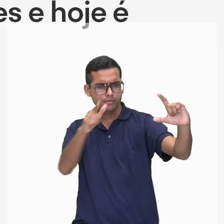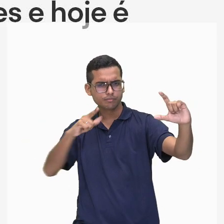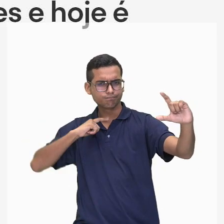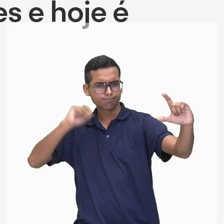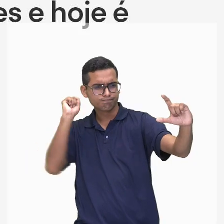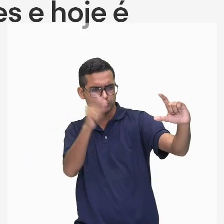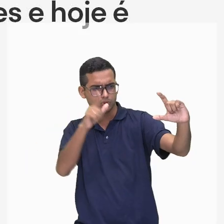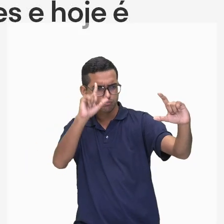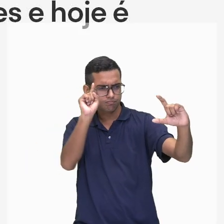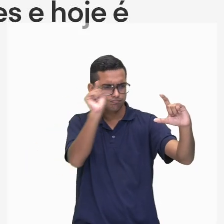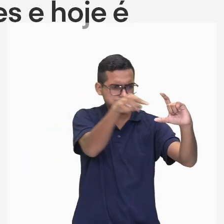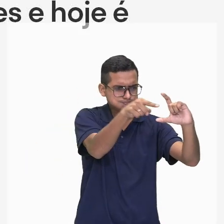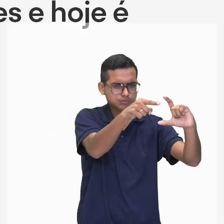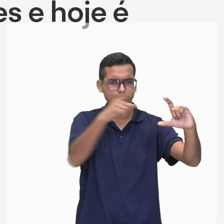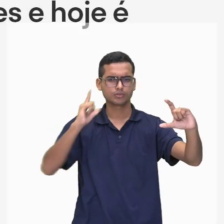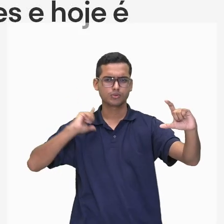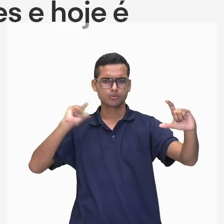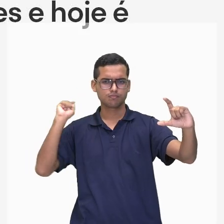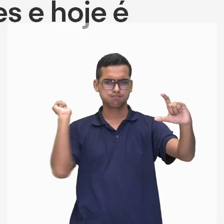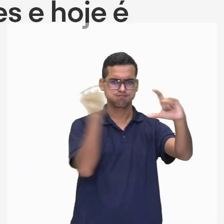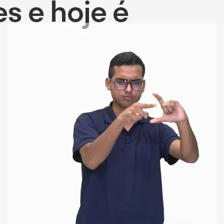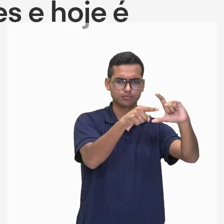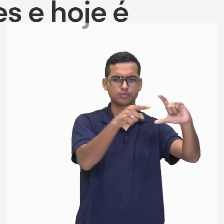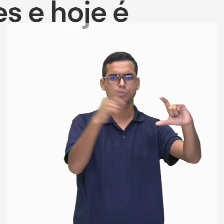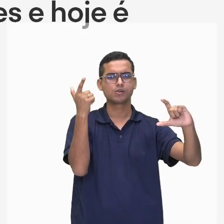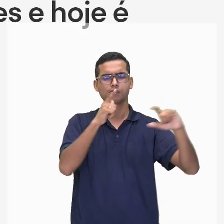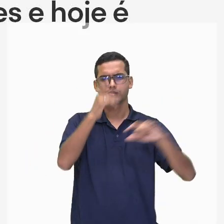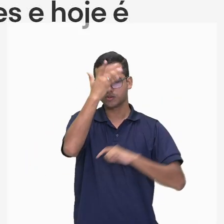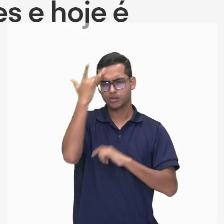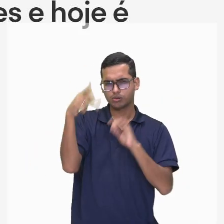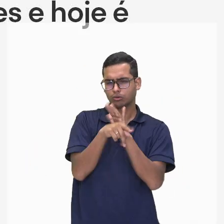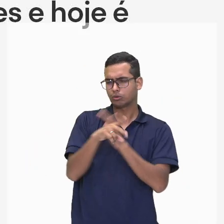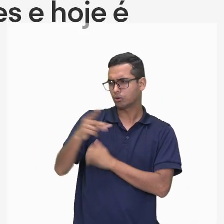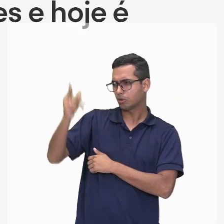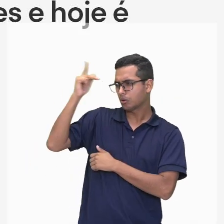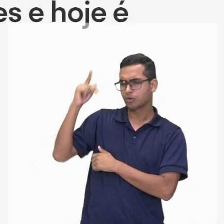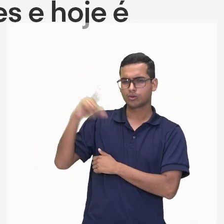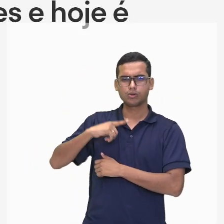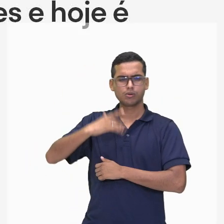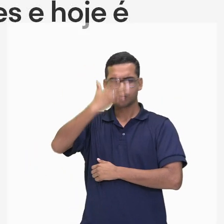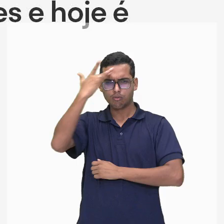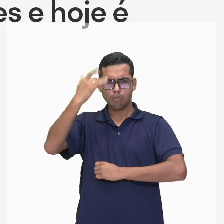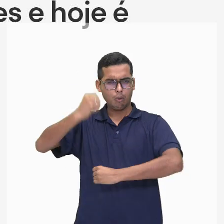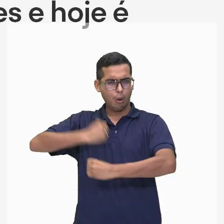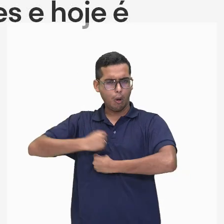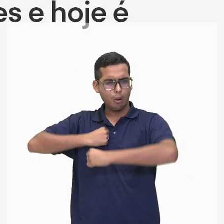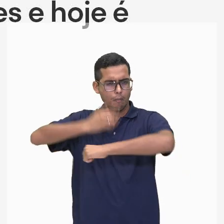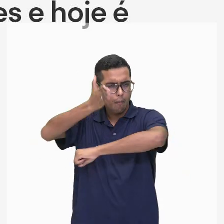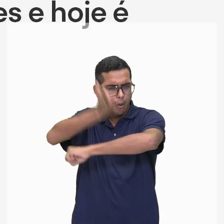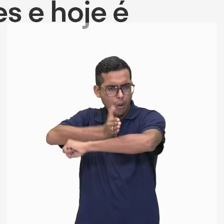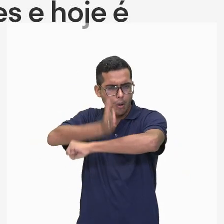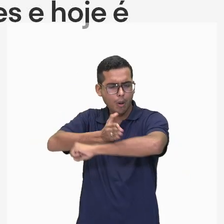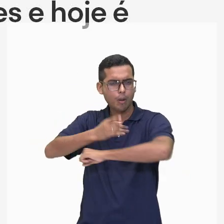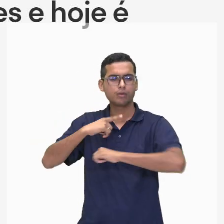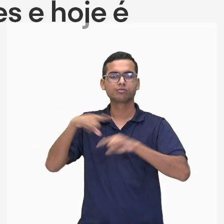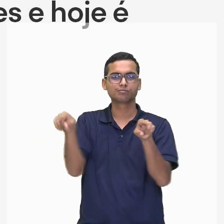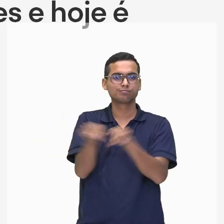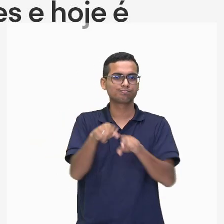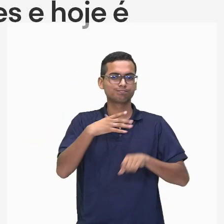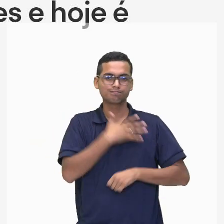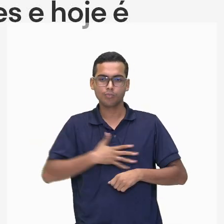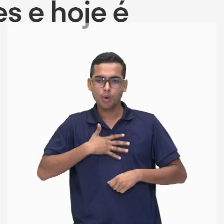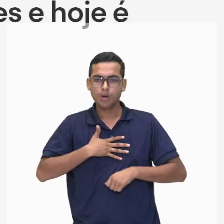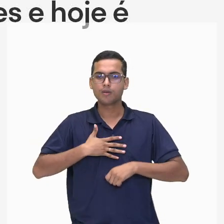que isso tenha se baseado muito na forma como os cavaleiros medievais, né, eles também gostavam de praticar